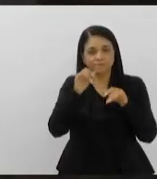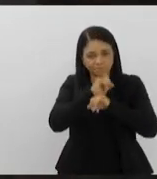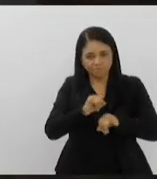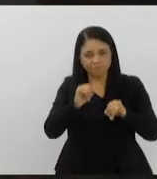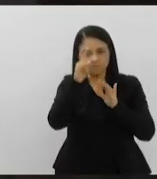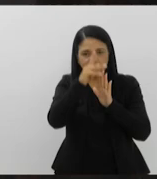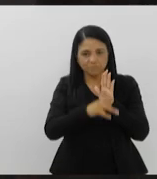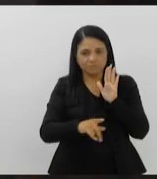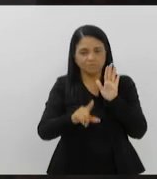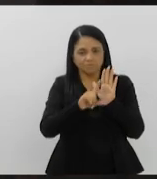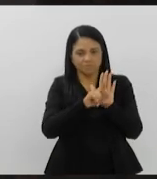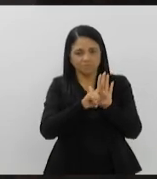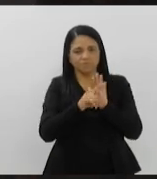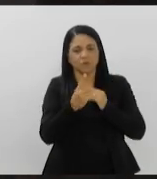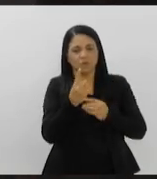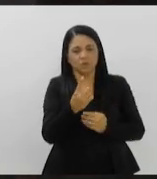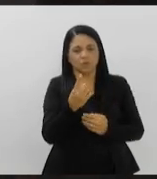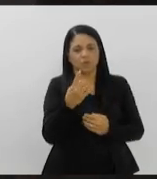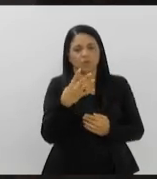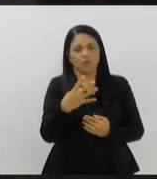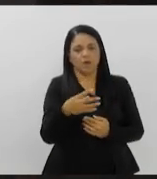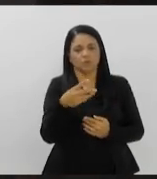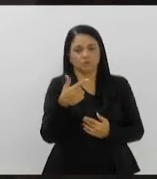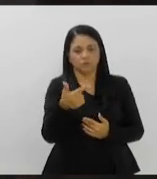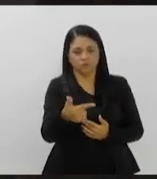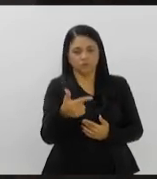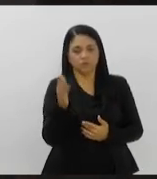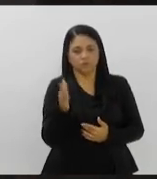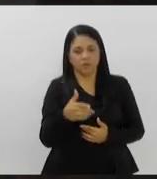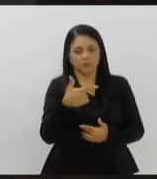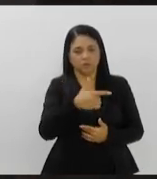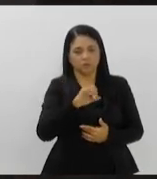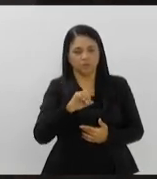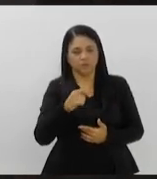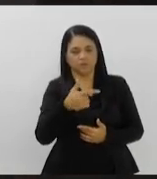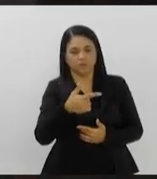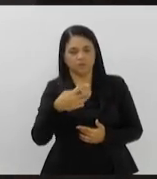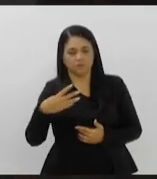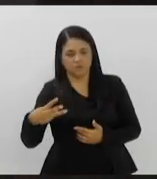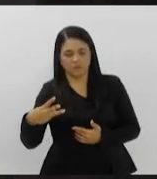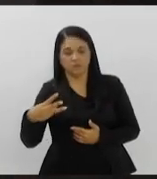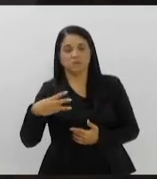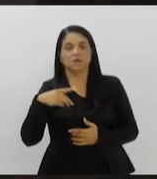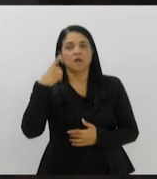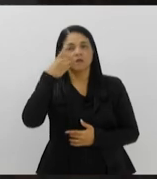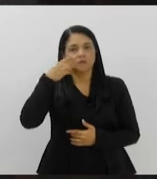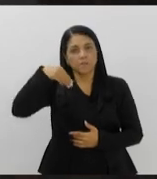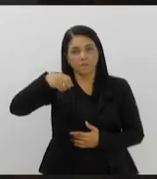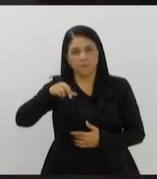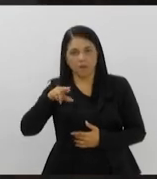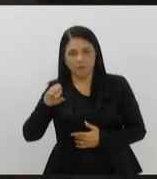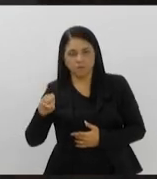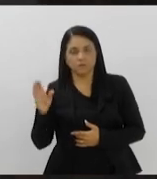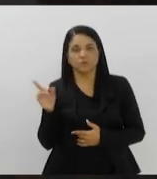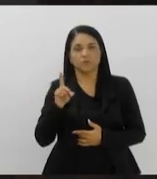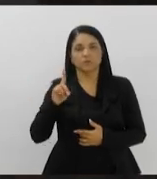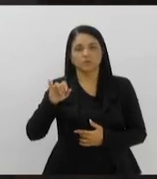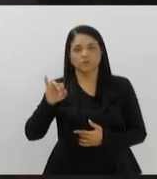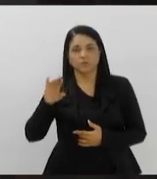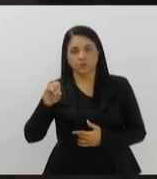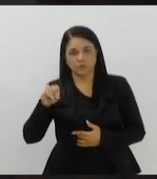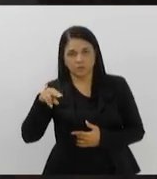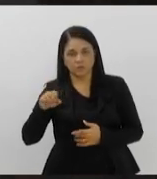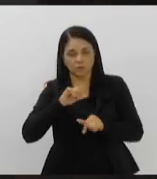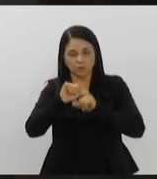Anuncio o projeto de lei número 142/2023, de autoria do deputado Márcio Canella e Dionísio Lins, que altera